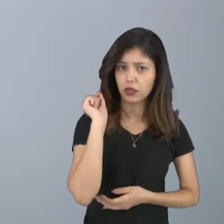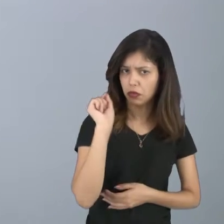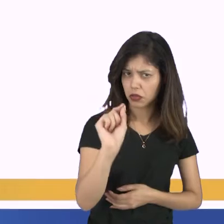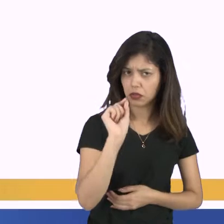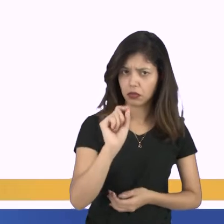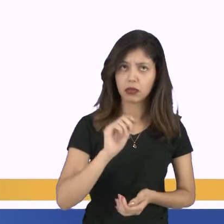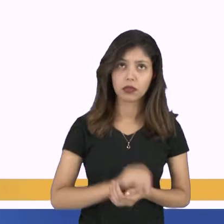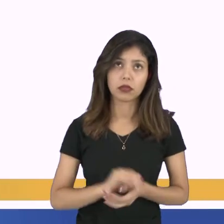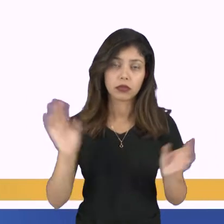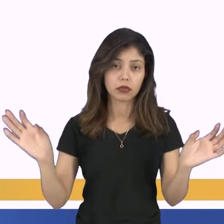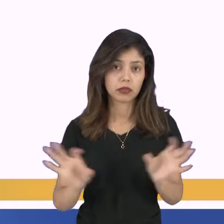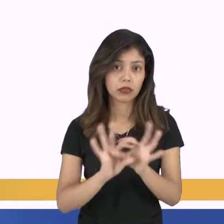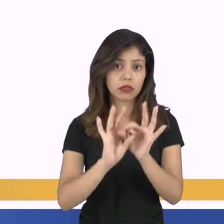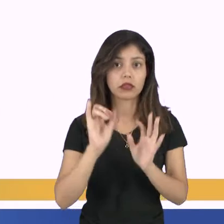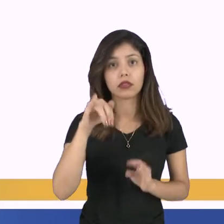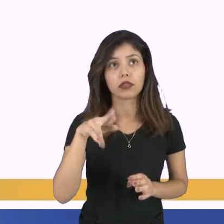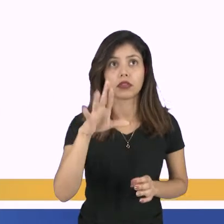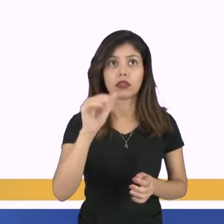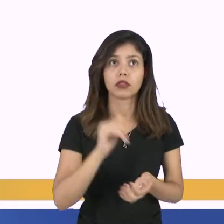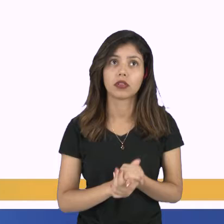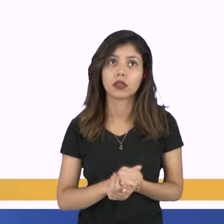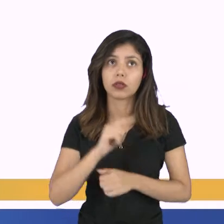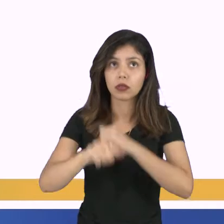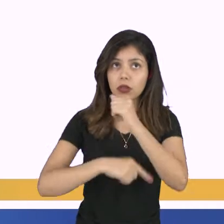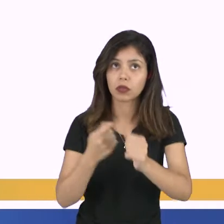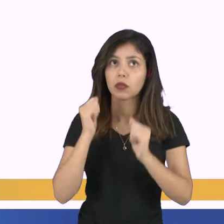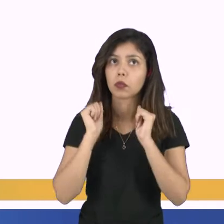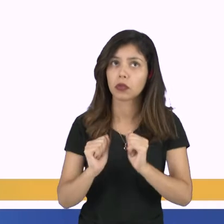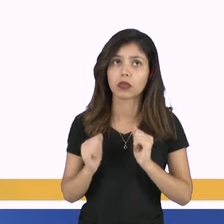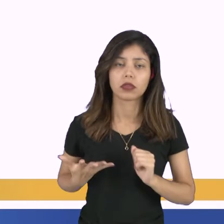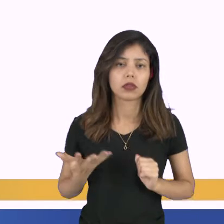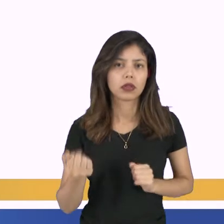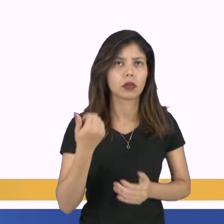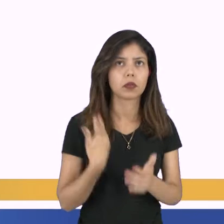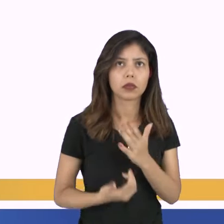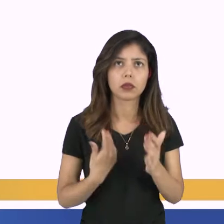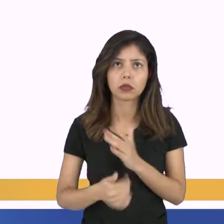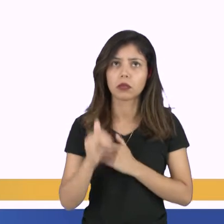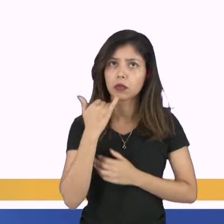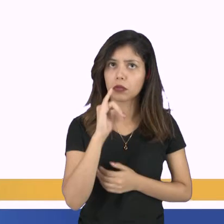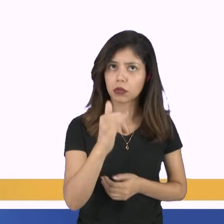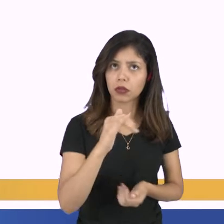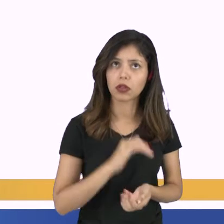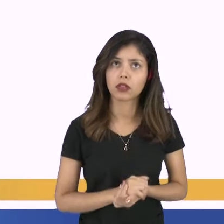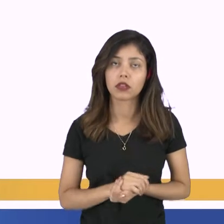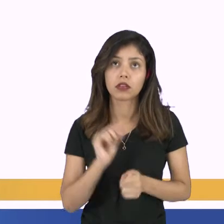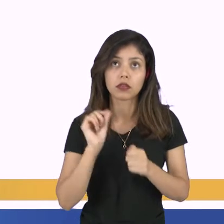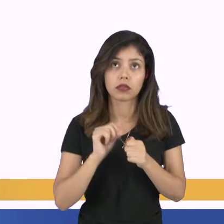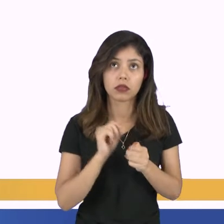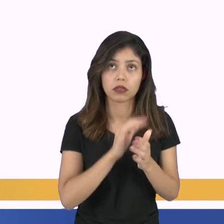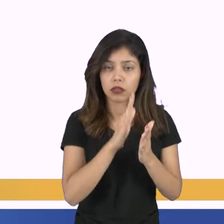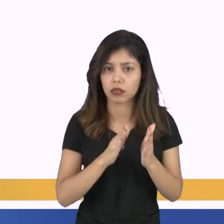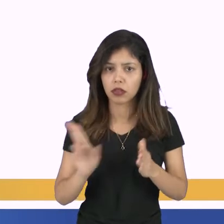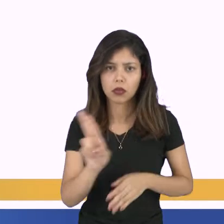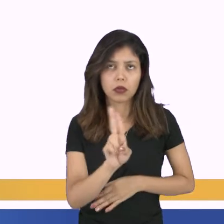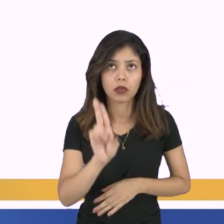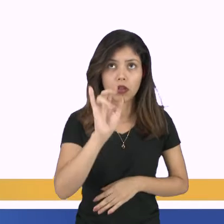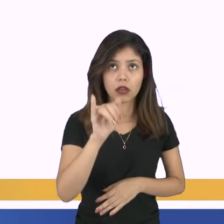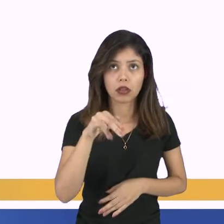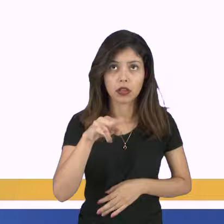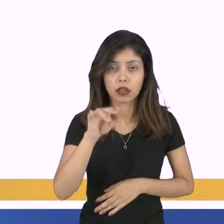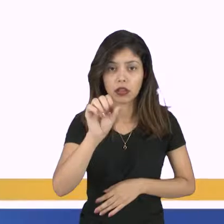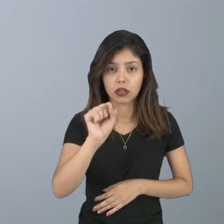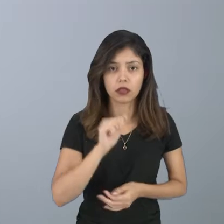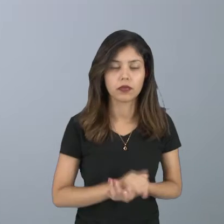é a ligação iônica? Os átomos podem ganhar ou perder elétrons e formar partículas carregadas chamadas